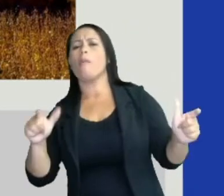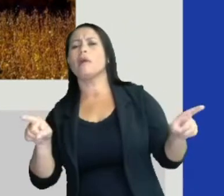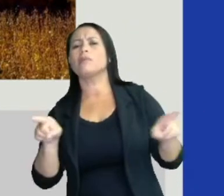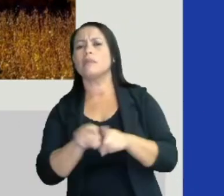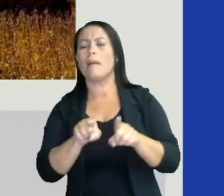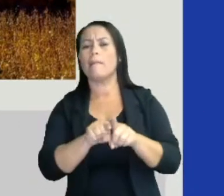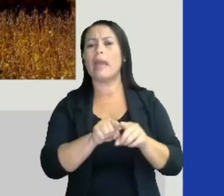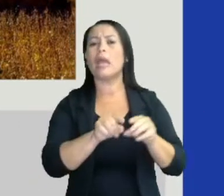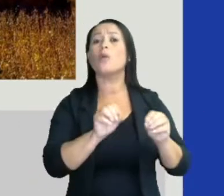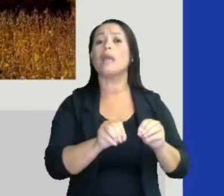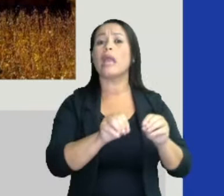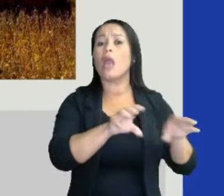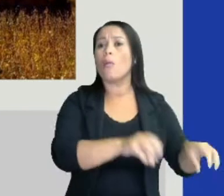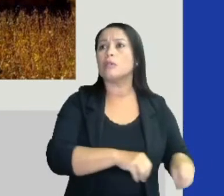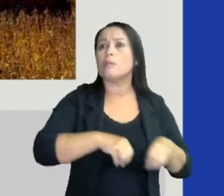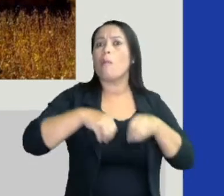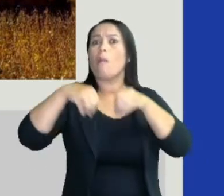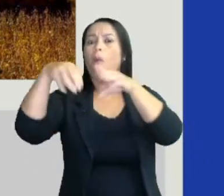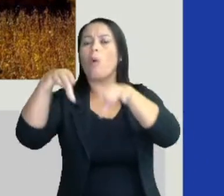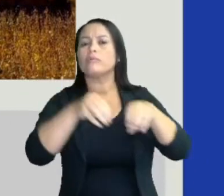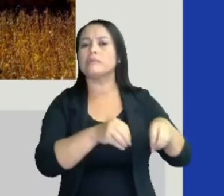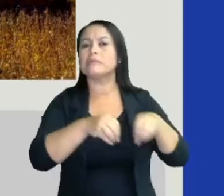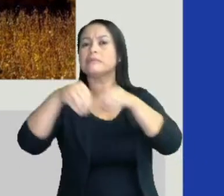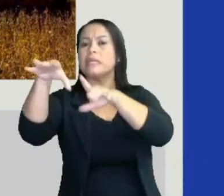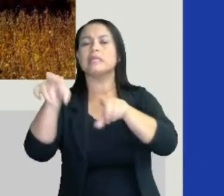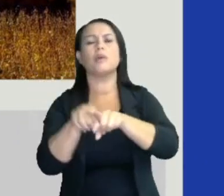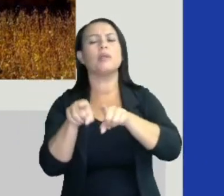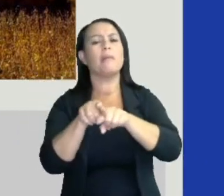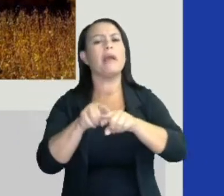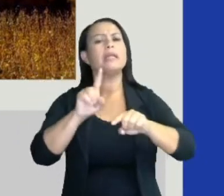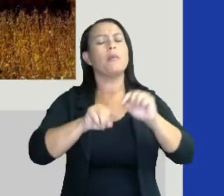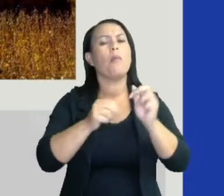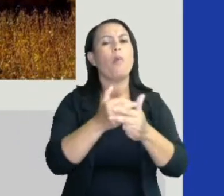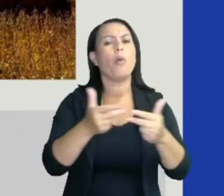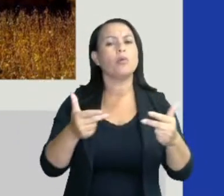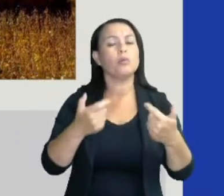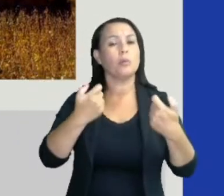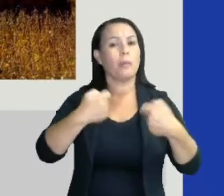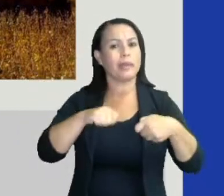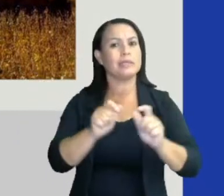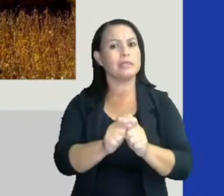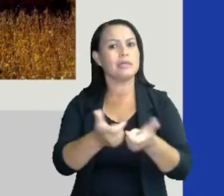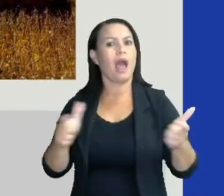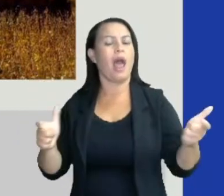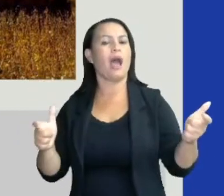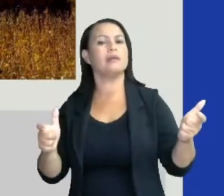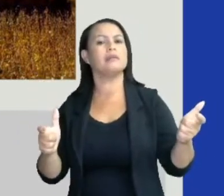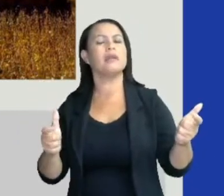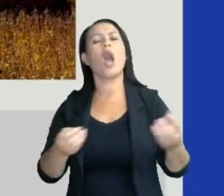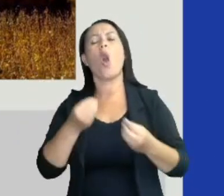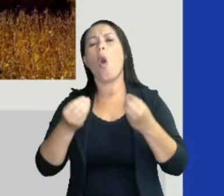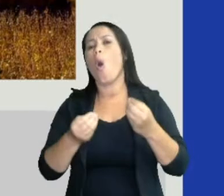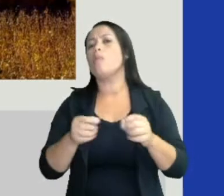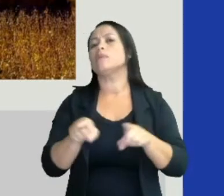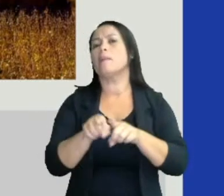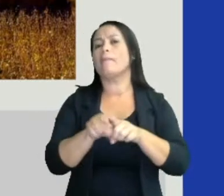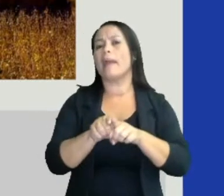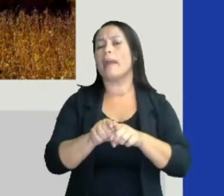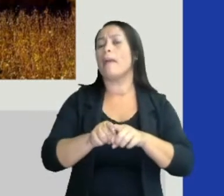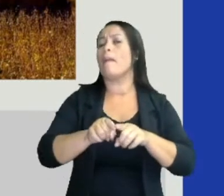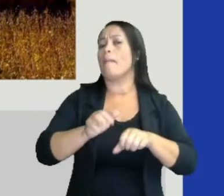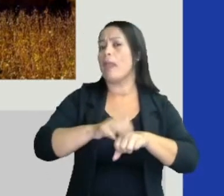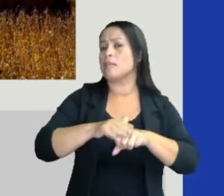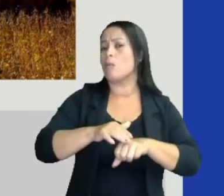exportação de produtos são com isso é preciso que essa produtividade seja muito grande para que essa proximidade